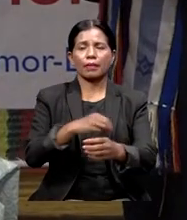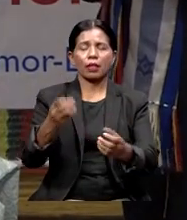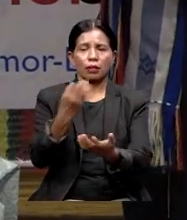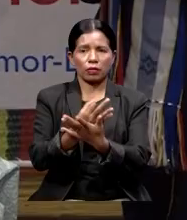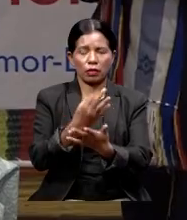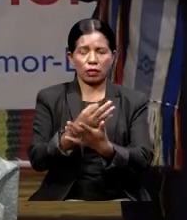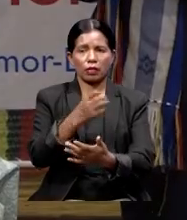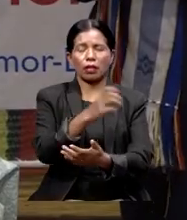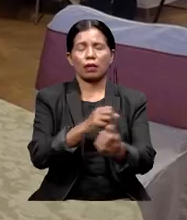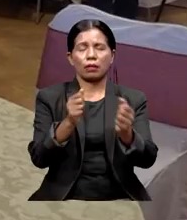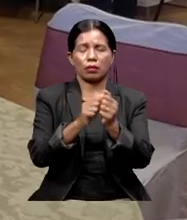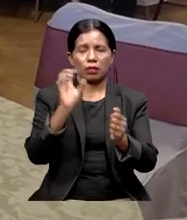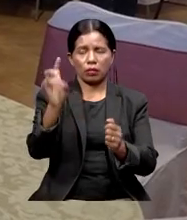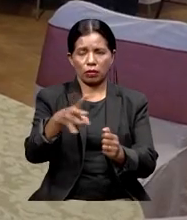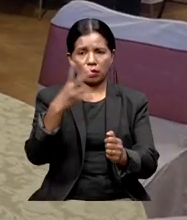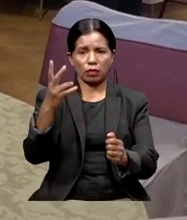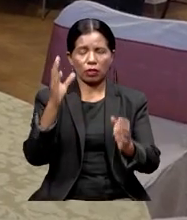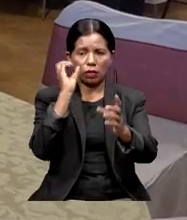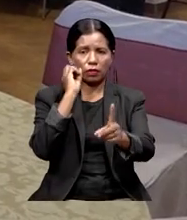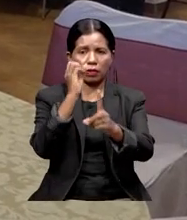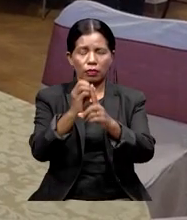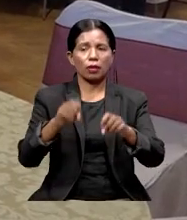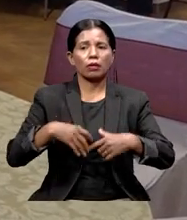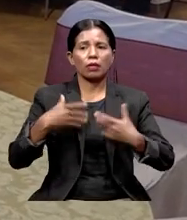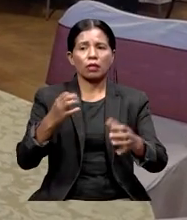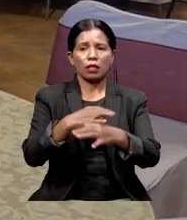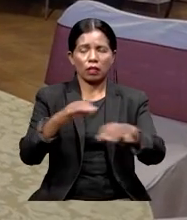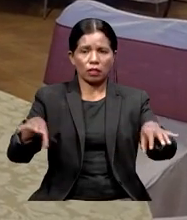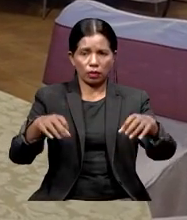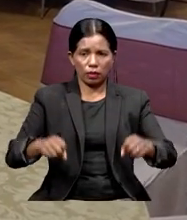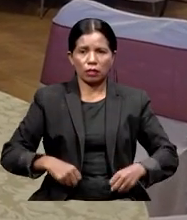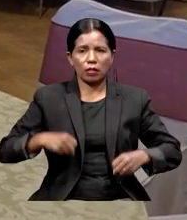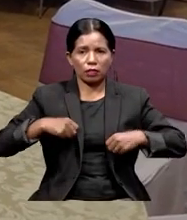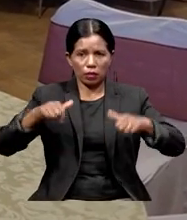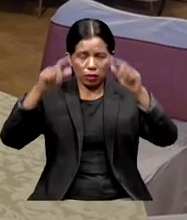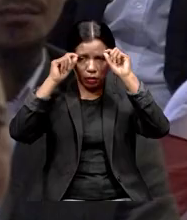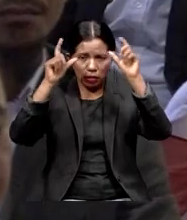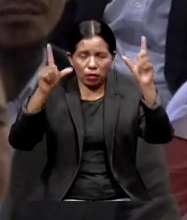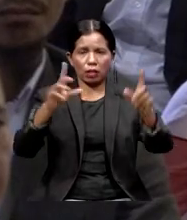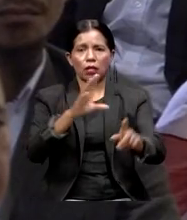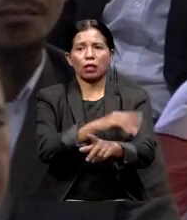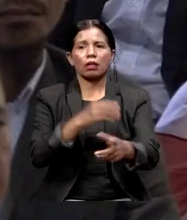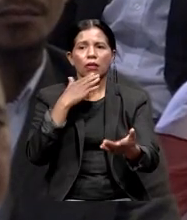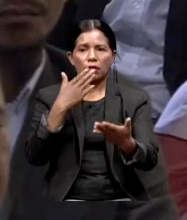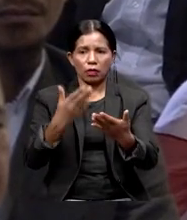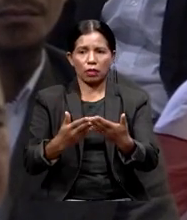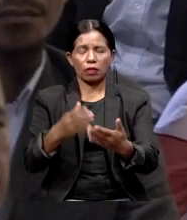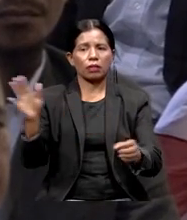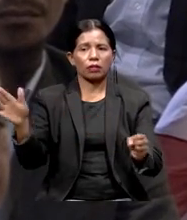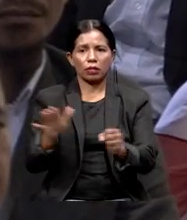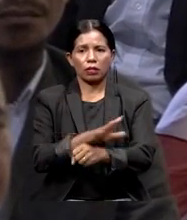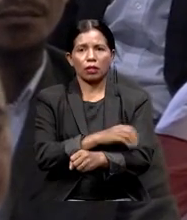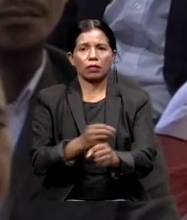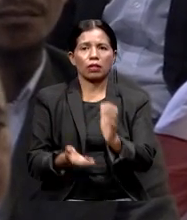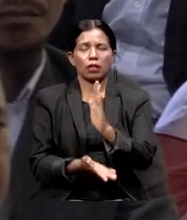orçamento tokon sanulo recinhito o objetivo o ensaio do sistema saúde Timor-Leste o equitativo no sustentável o